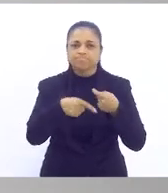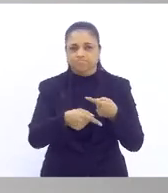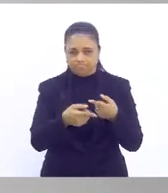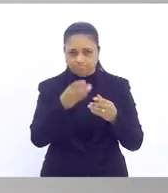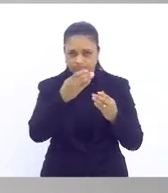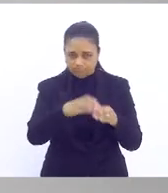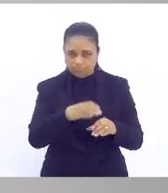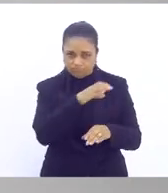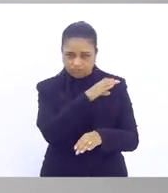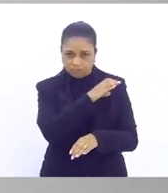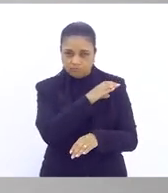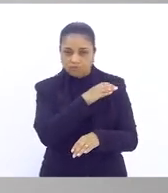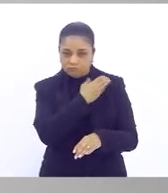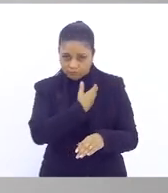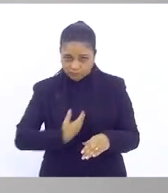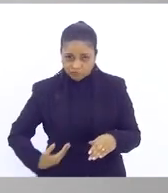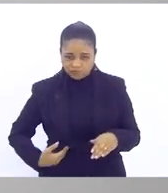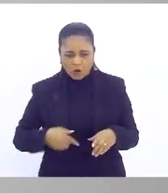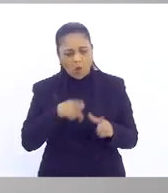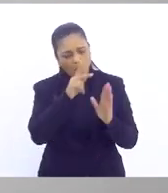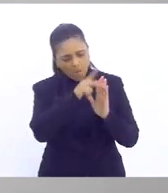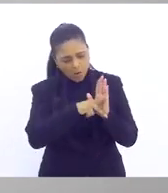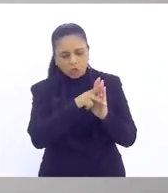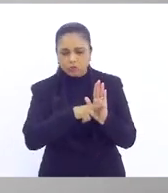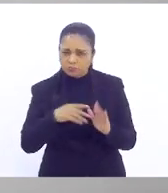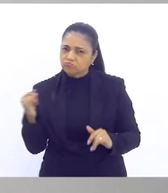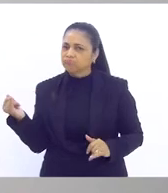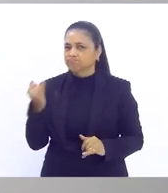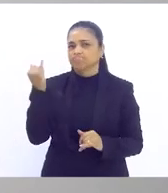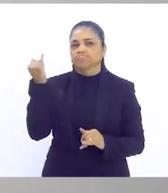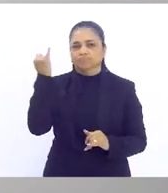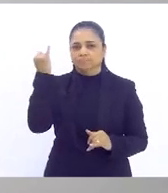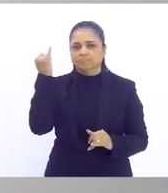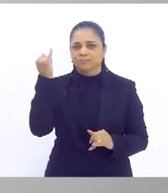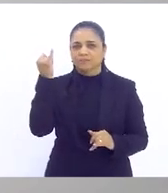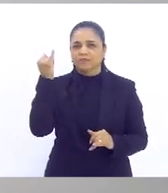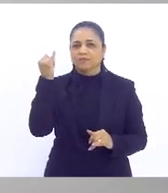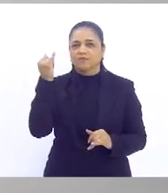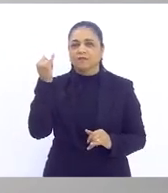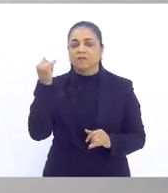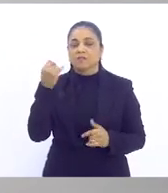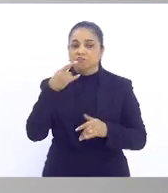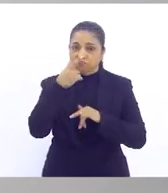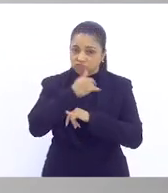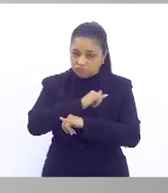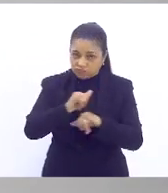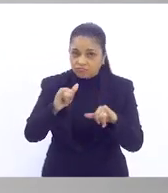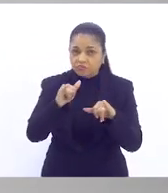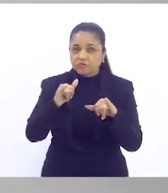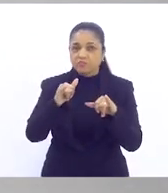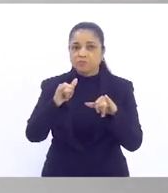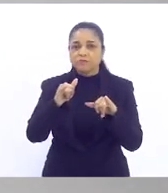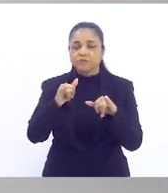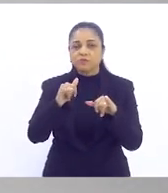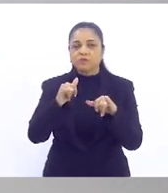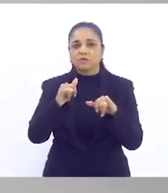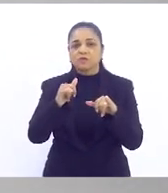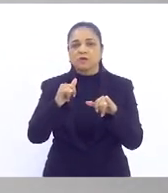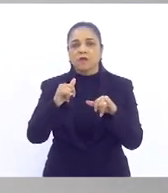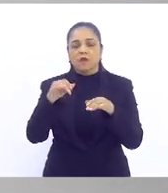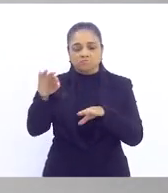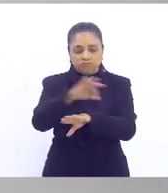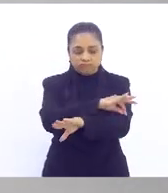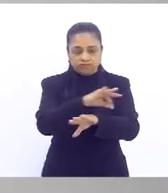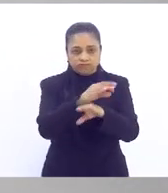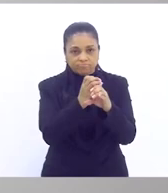um projeto importante né E porque volta a dizer o gancho da